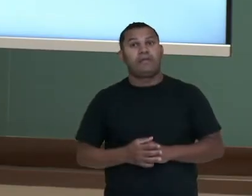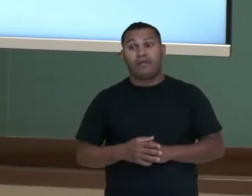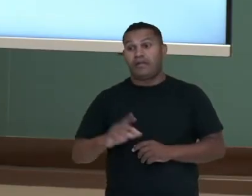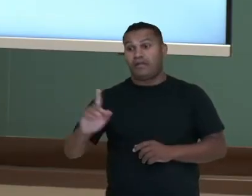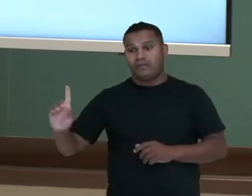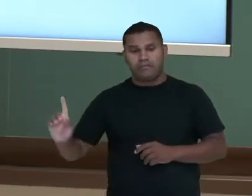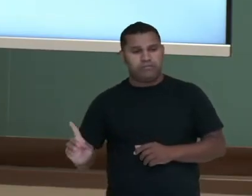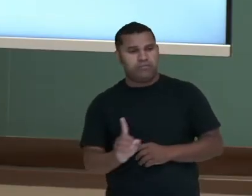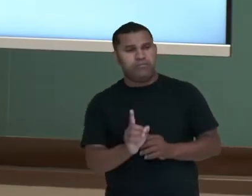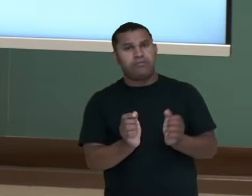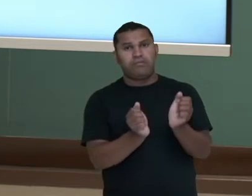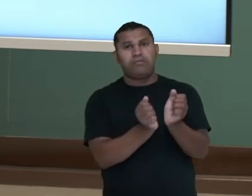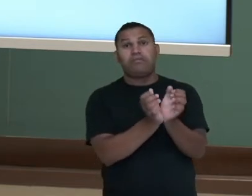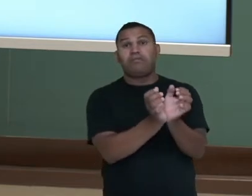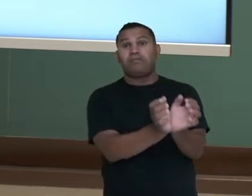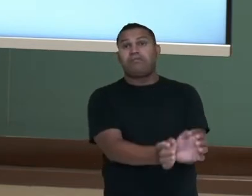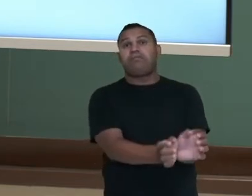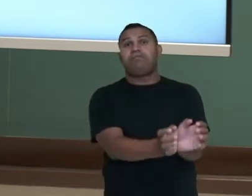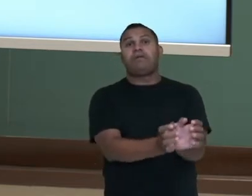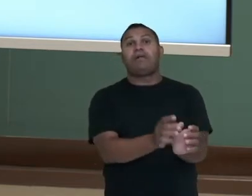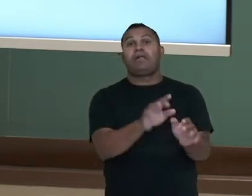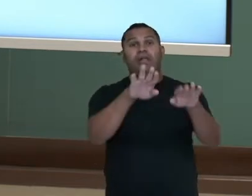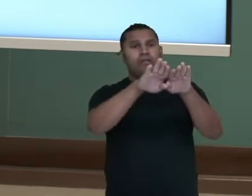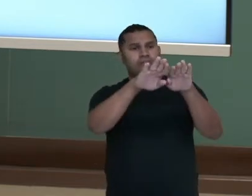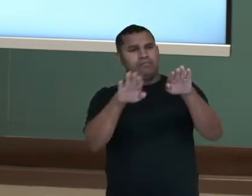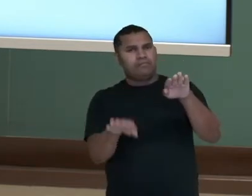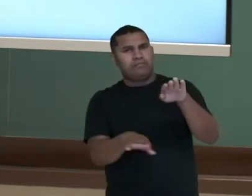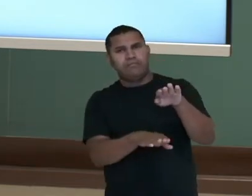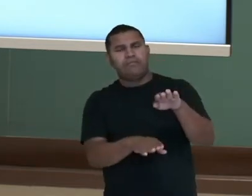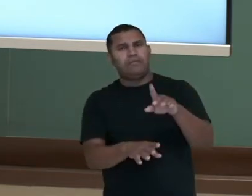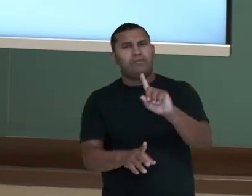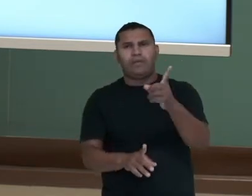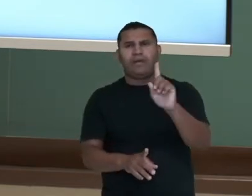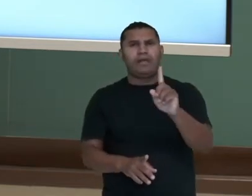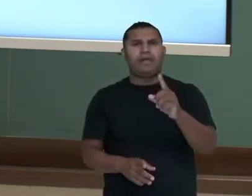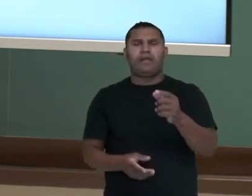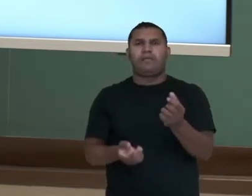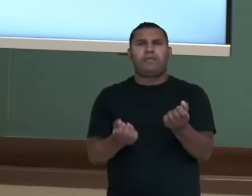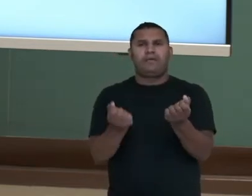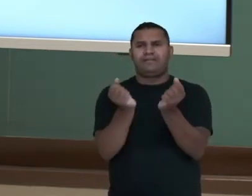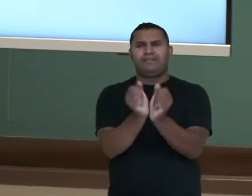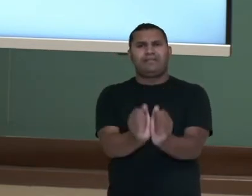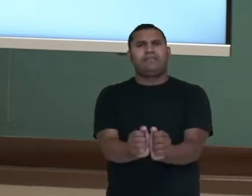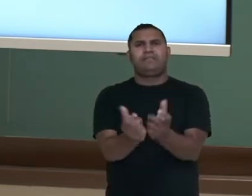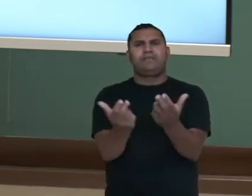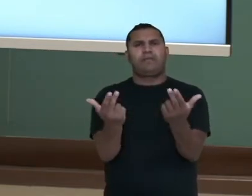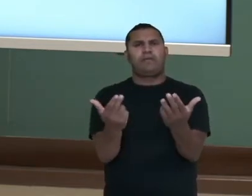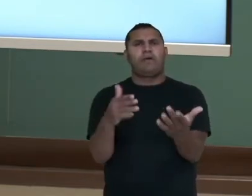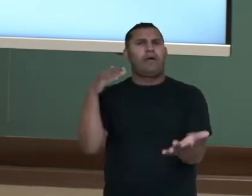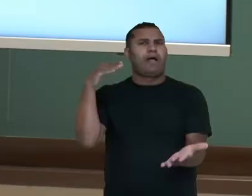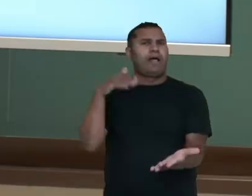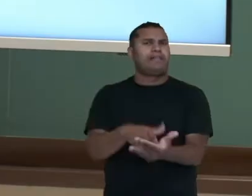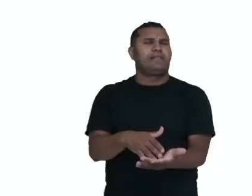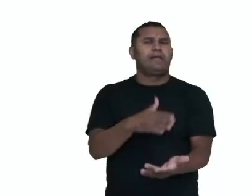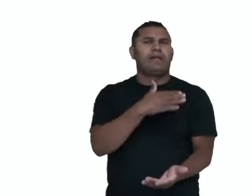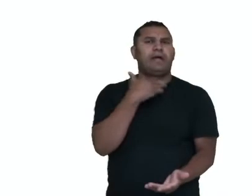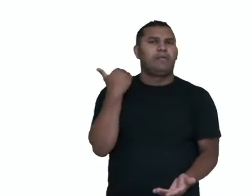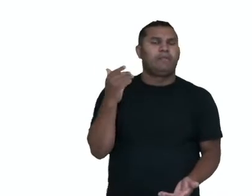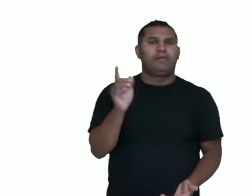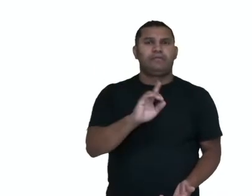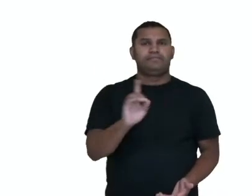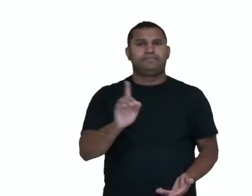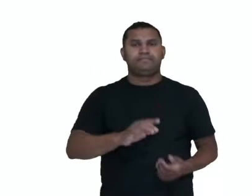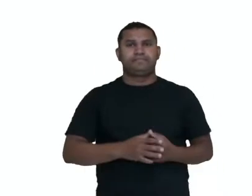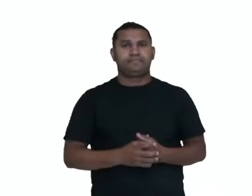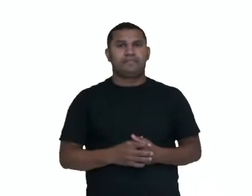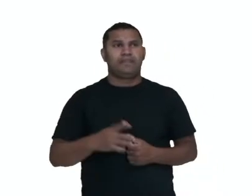em posições sociais mais inferiores, mas não era uma escravidão, né, até a sua morte ou durante a sua vida toda. Portanto, não é